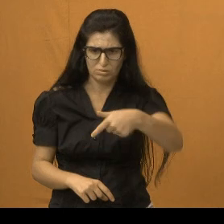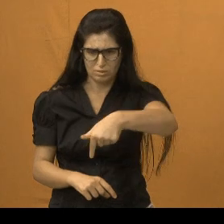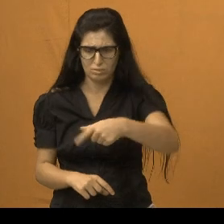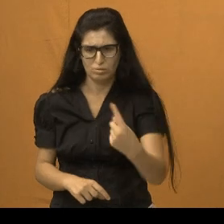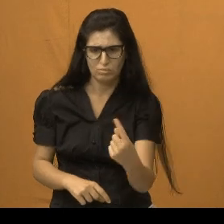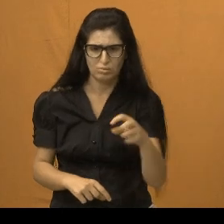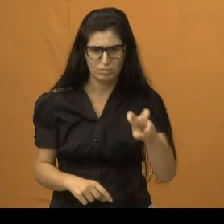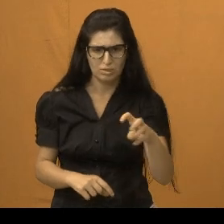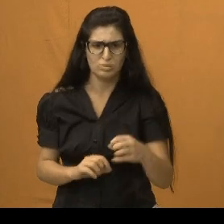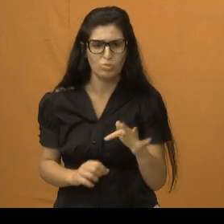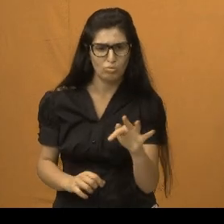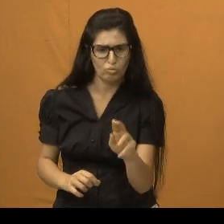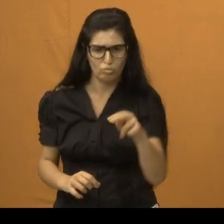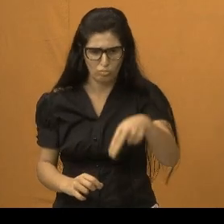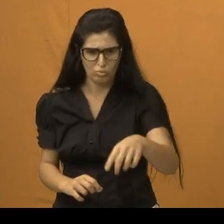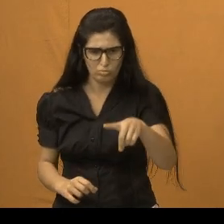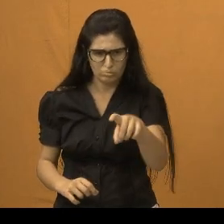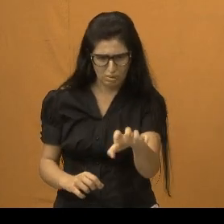66.156.000. Totalizando